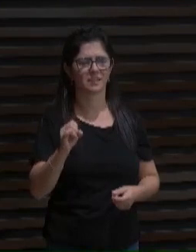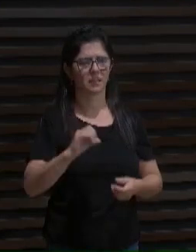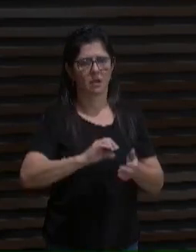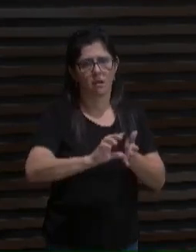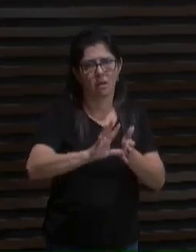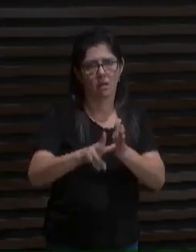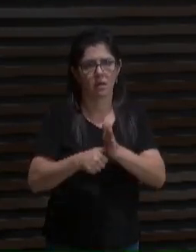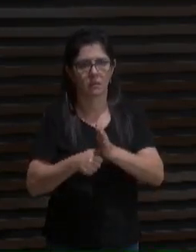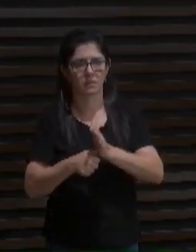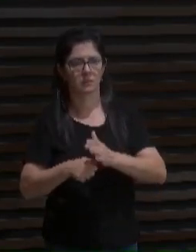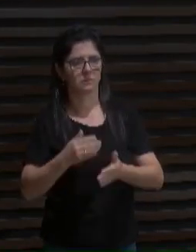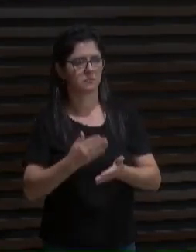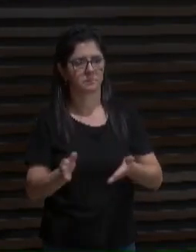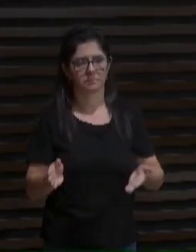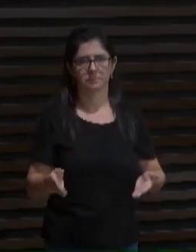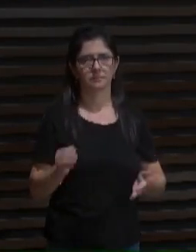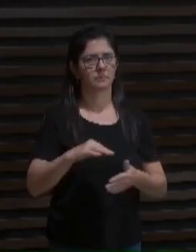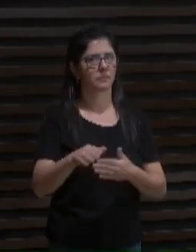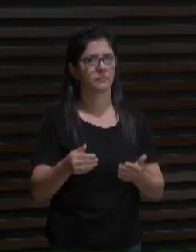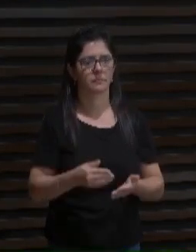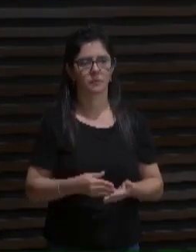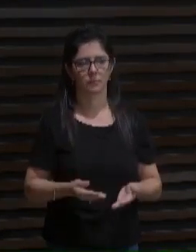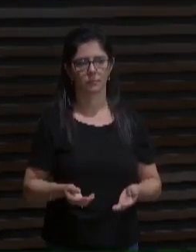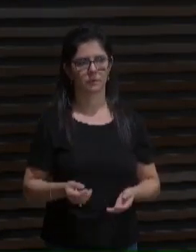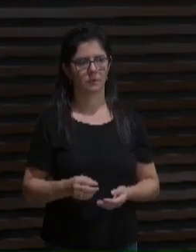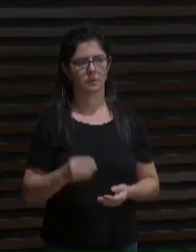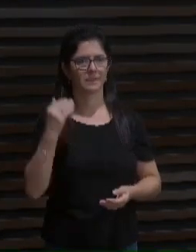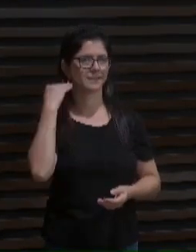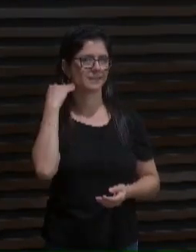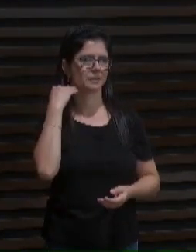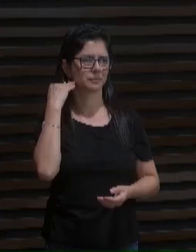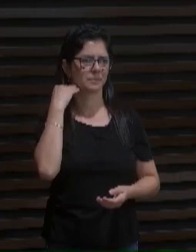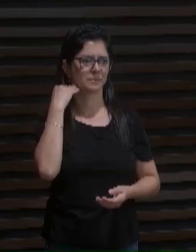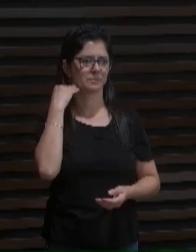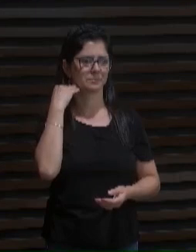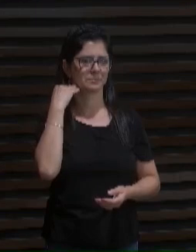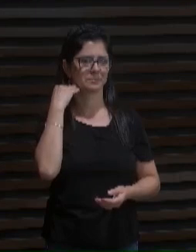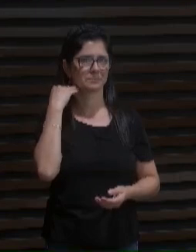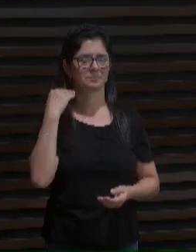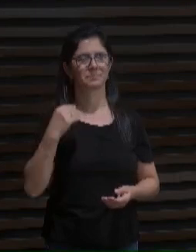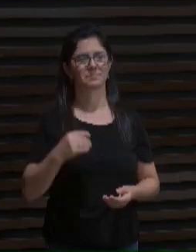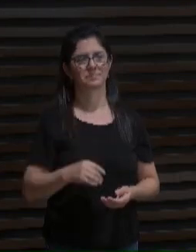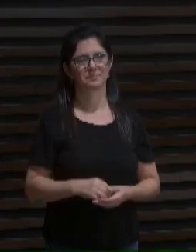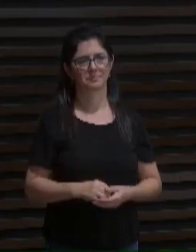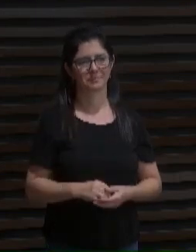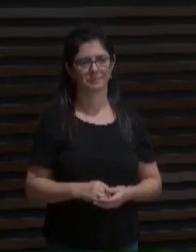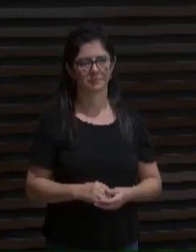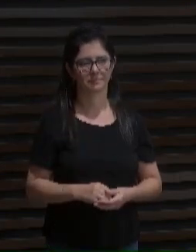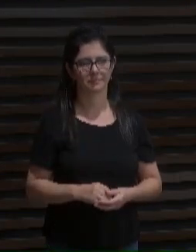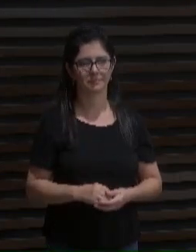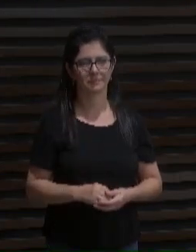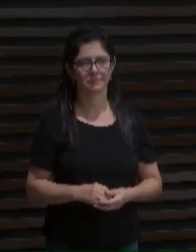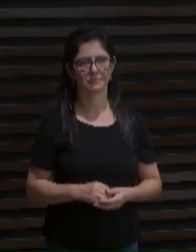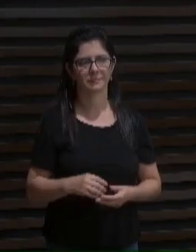todo. E ele entra no banco X. Não vou fazer propaganda de banco. Entra no banco,